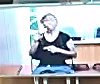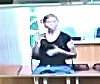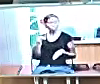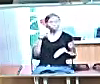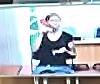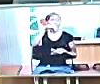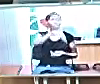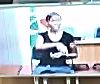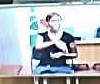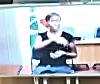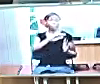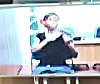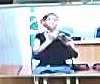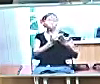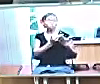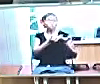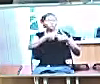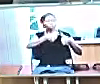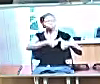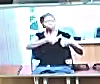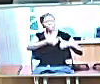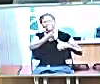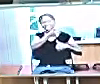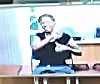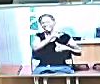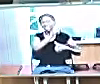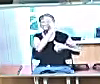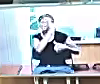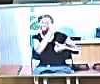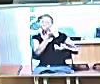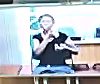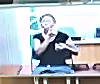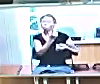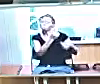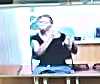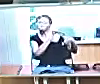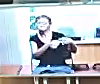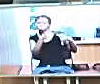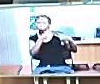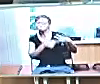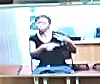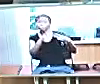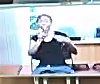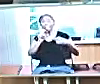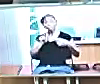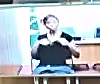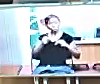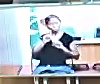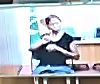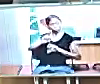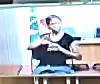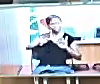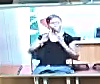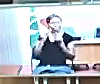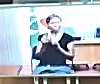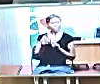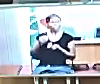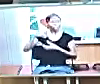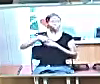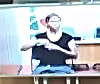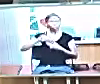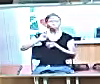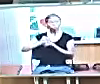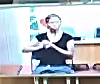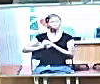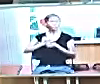fica 15 dias na escola duas semanas e esse retorno que ele faz com a família colocando em prática junto à família e à